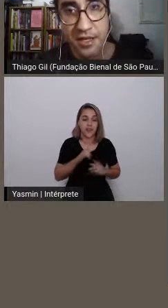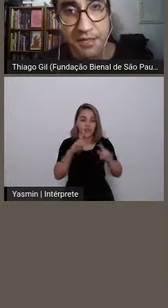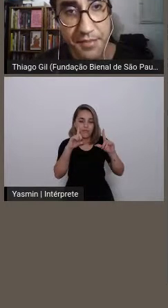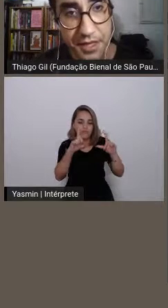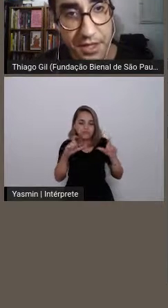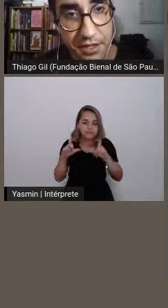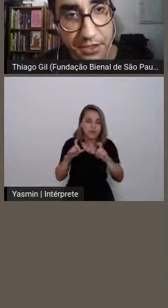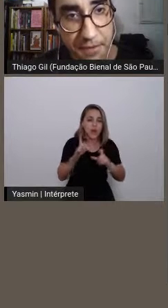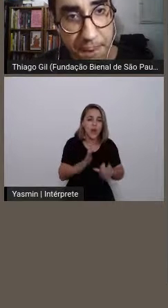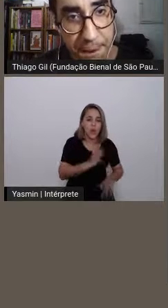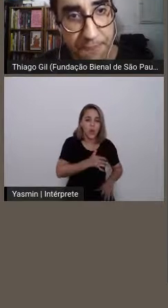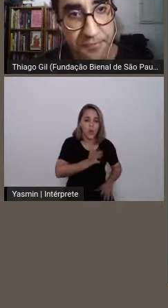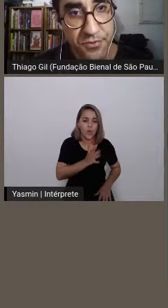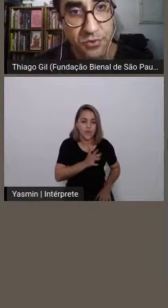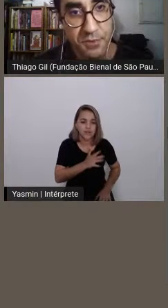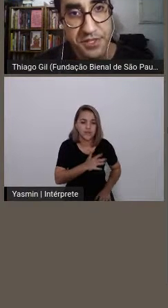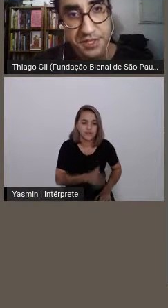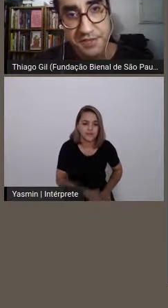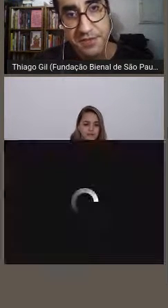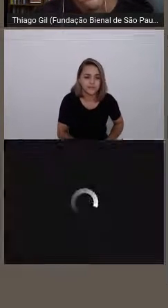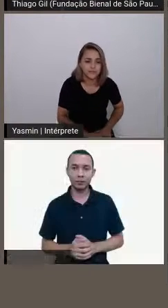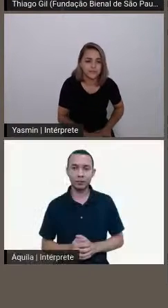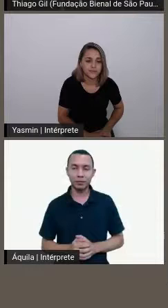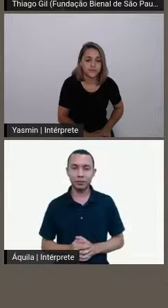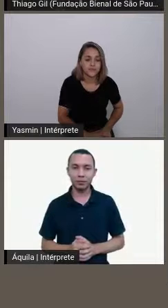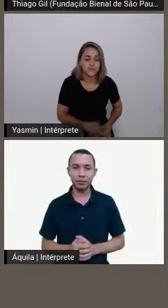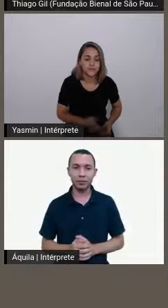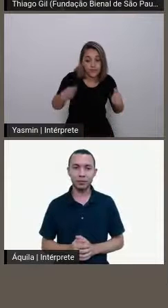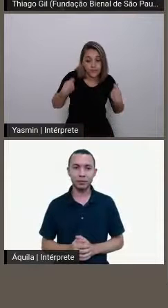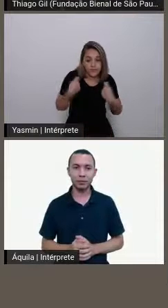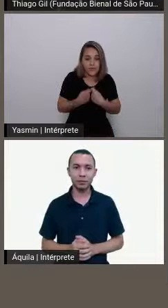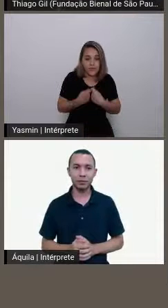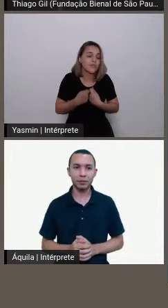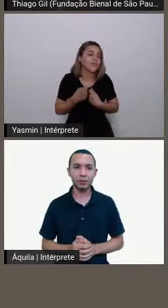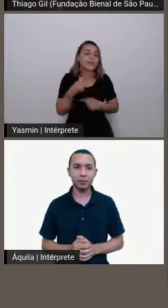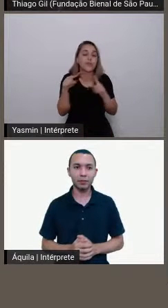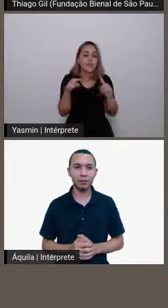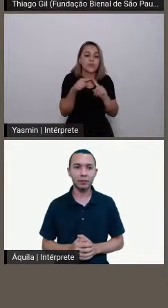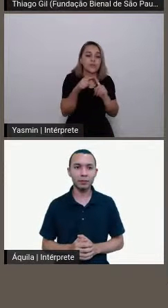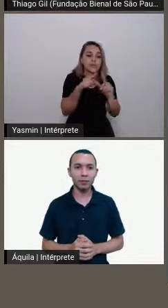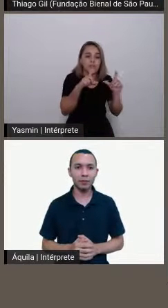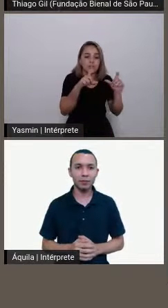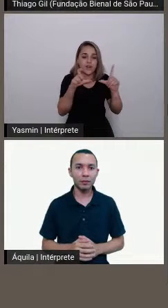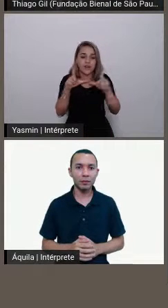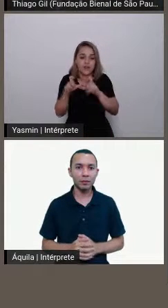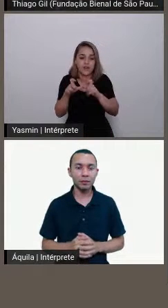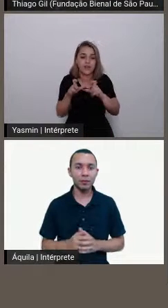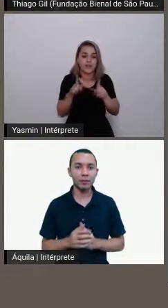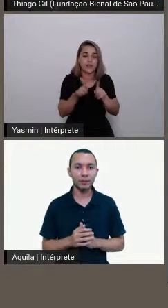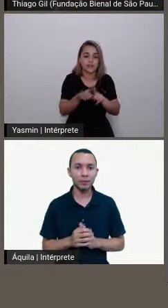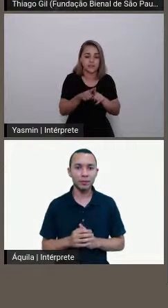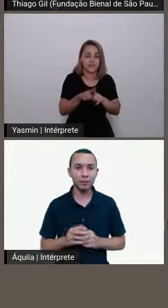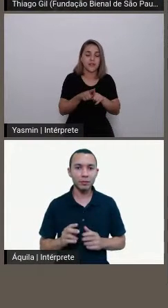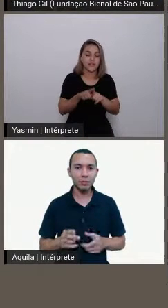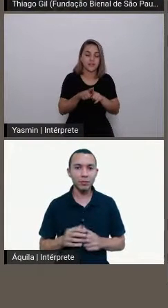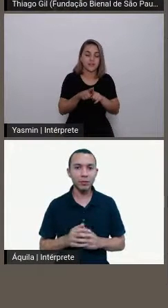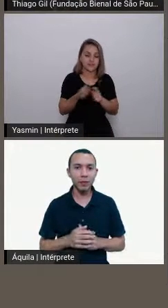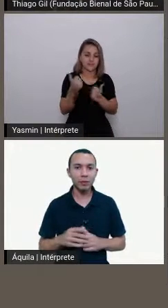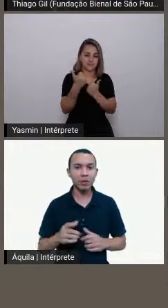dedicatórias, Maquerran. Tu objetiva pisca-pisca, namora os sorrisos contidos, és a